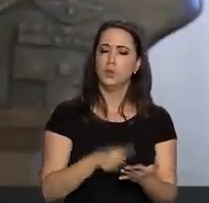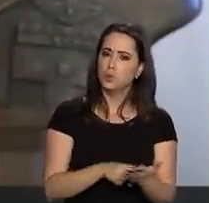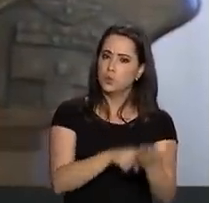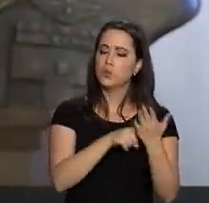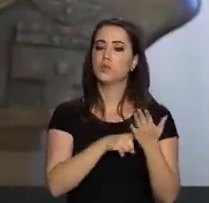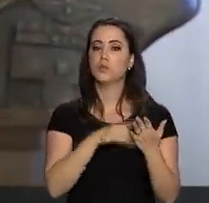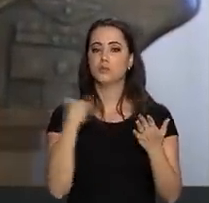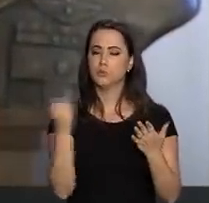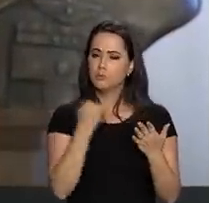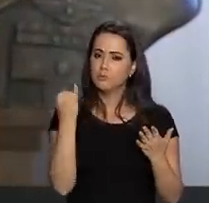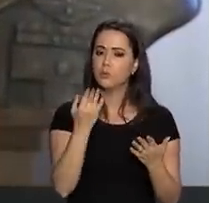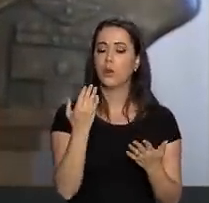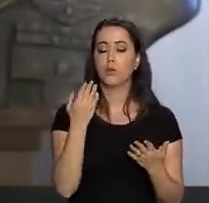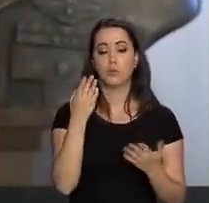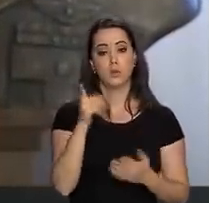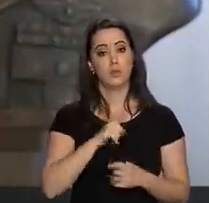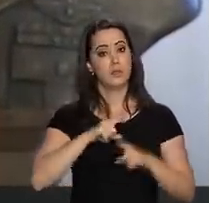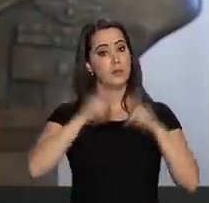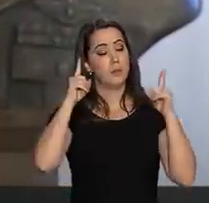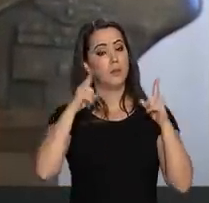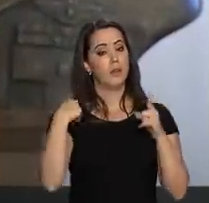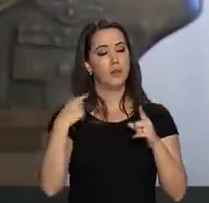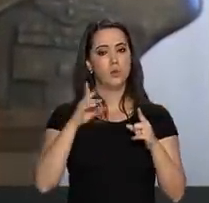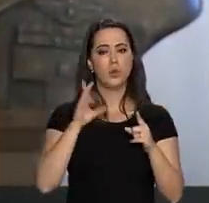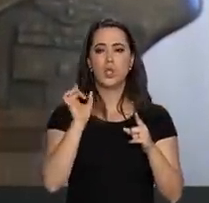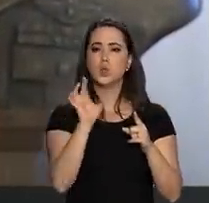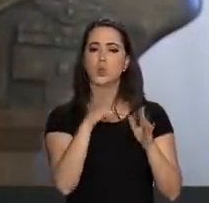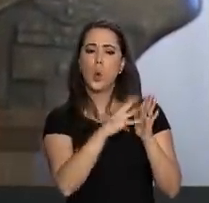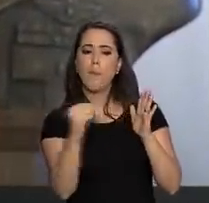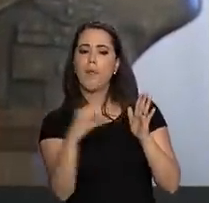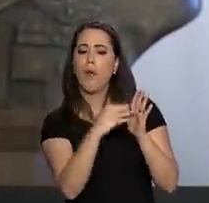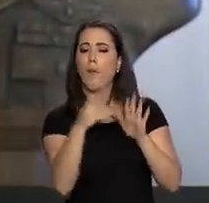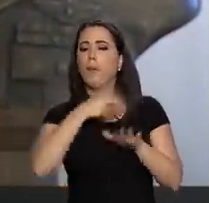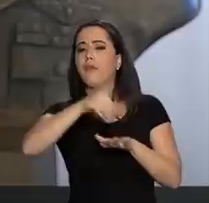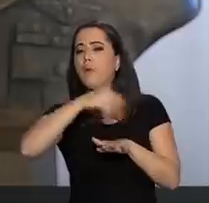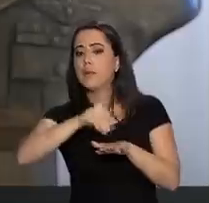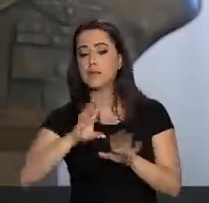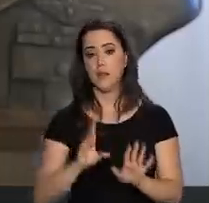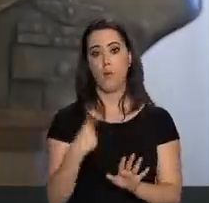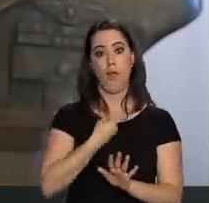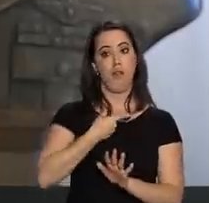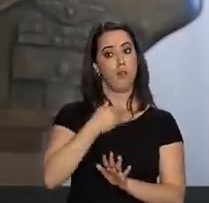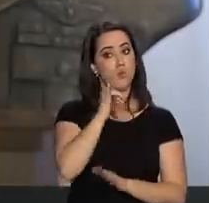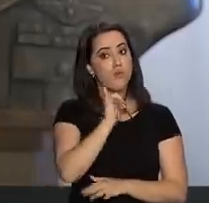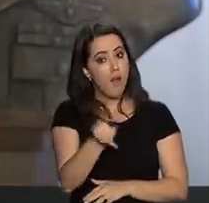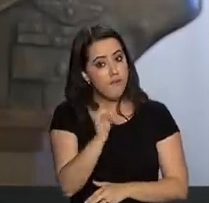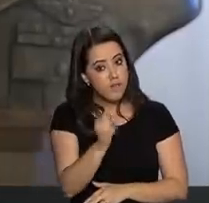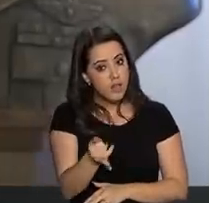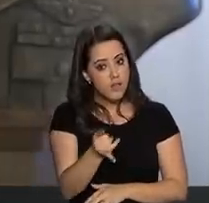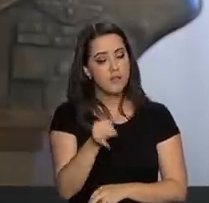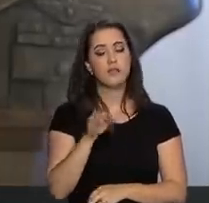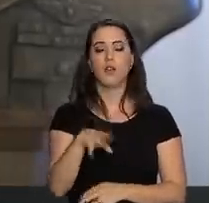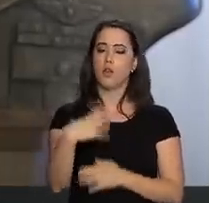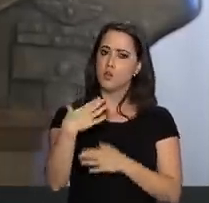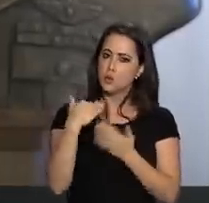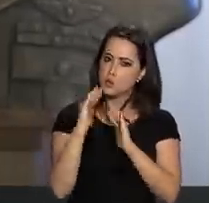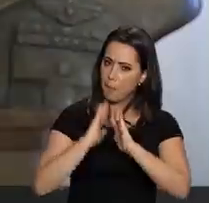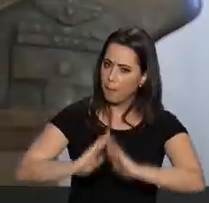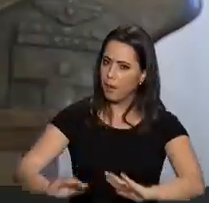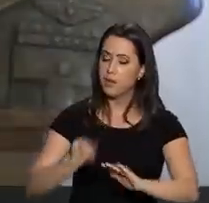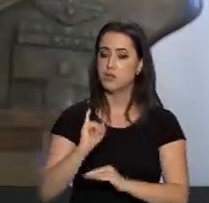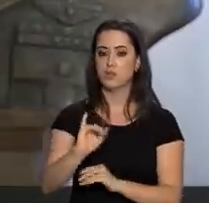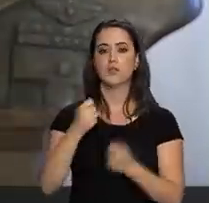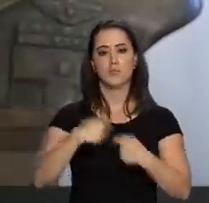importa e nos conforta. Mais do que reproduzir notícia, ela nos avisa, nos cobra quando é necessário